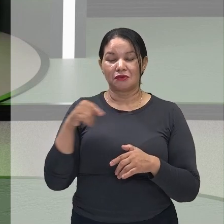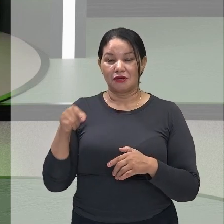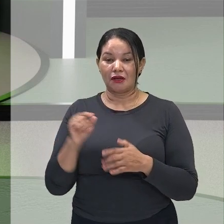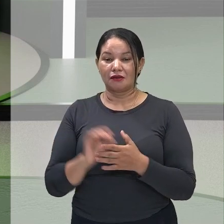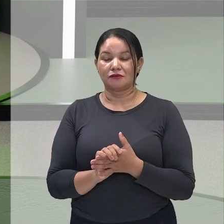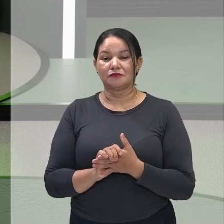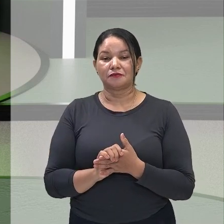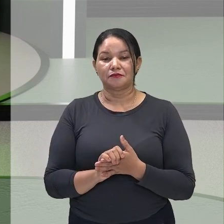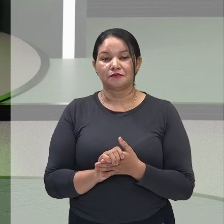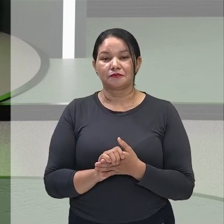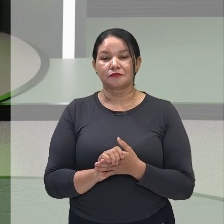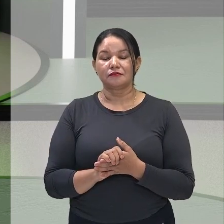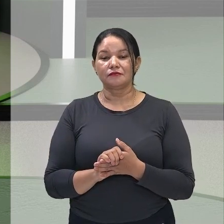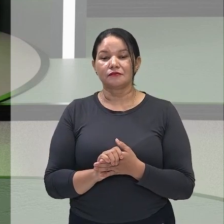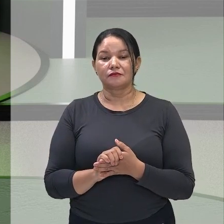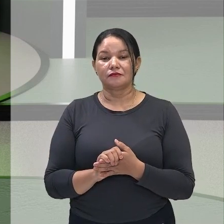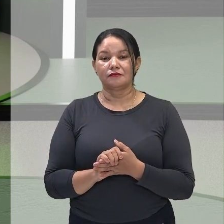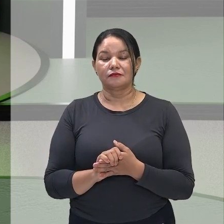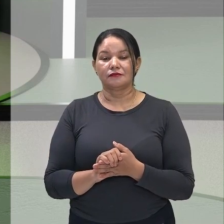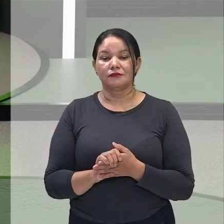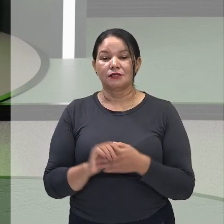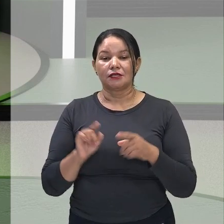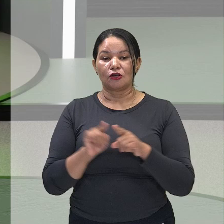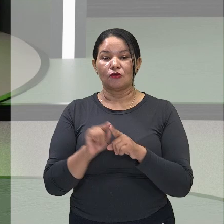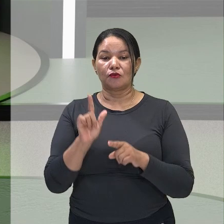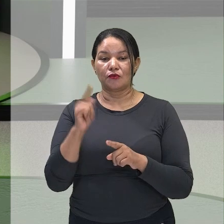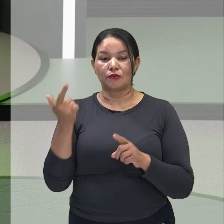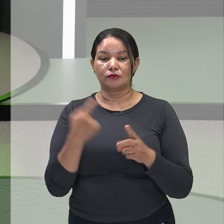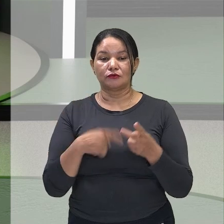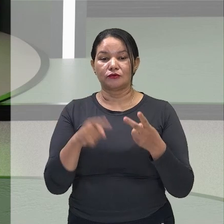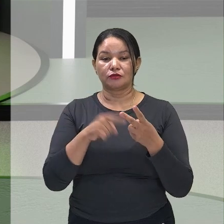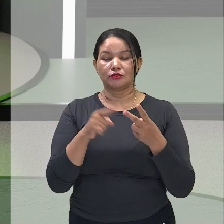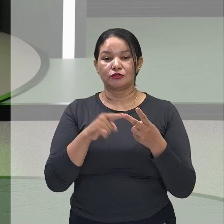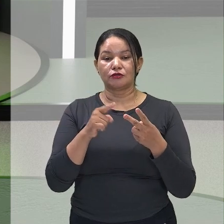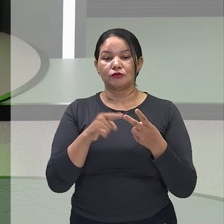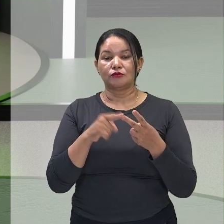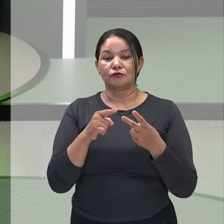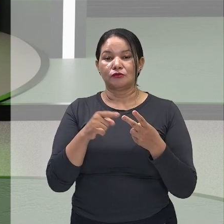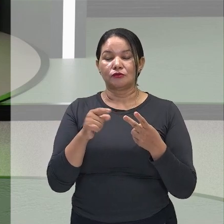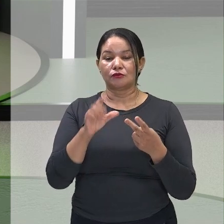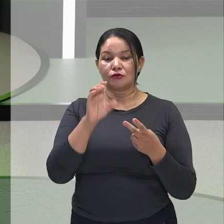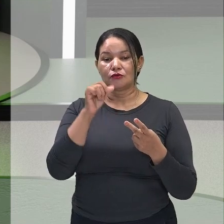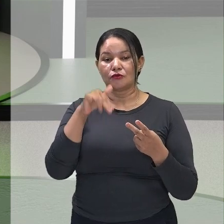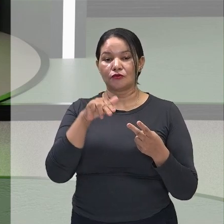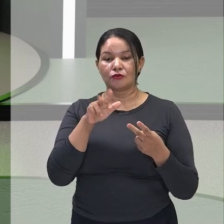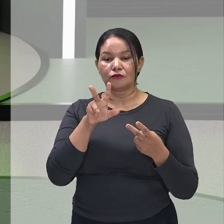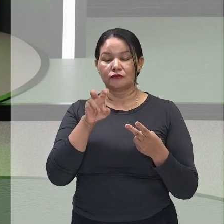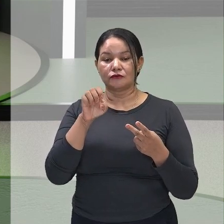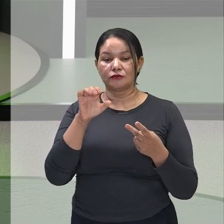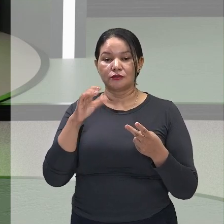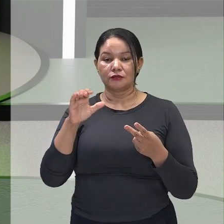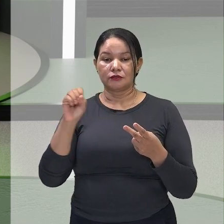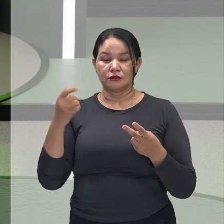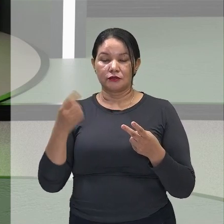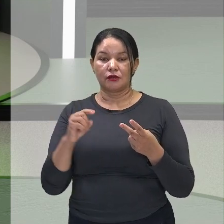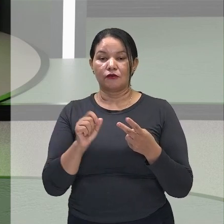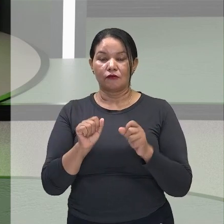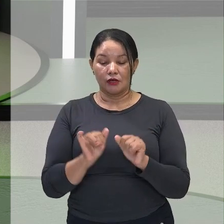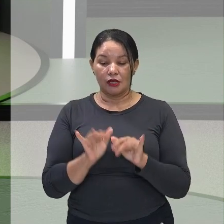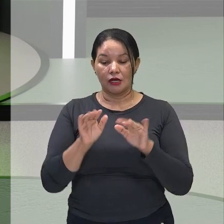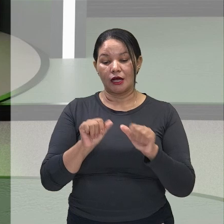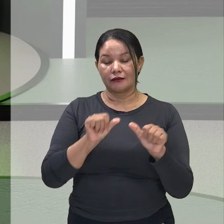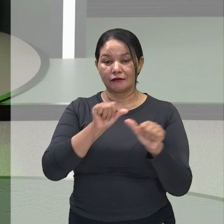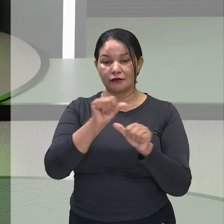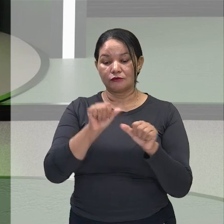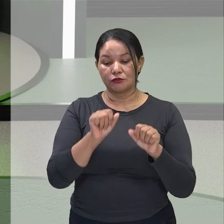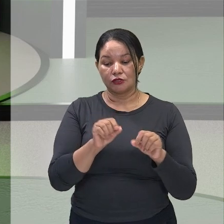ao tocá-lo. A convecção é a transmissão do calor